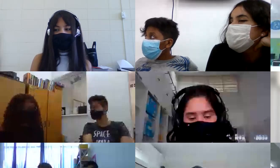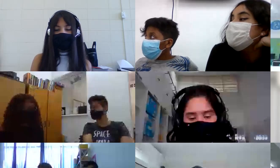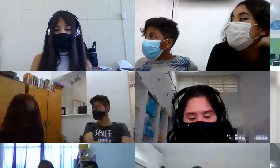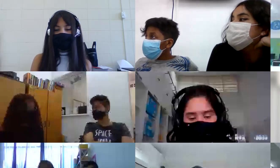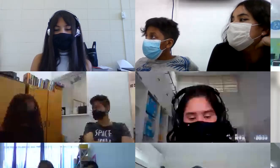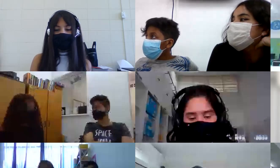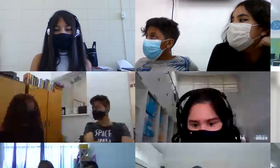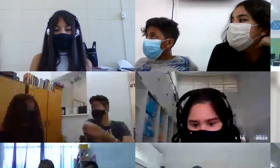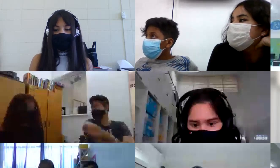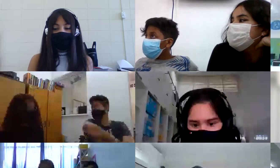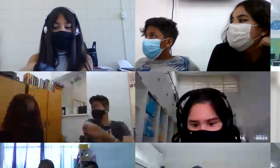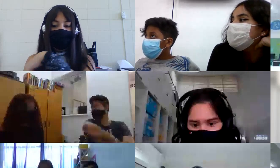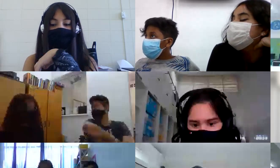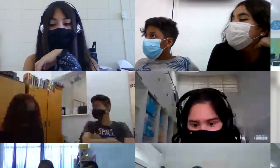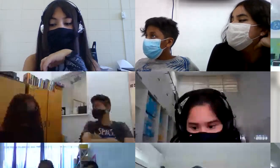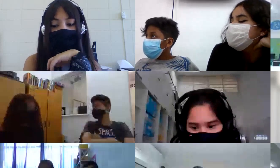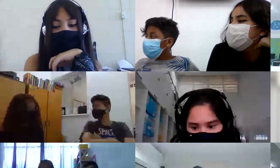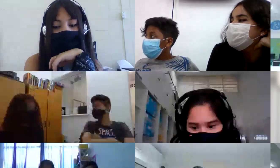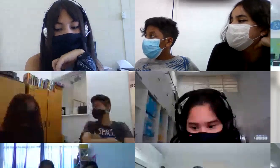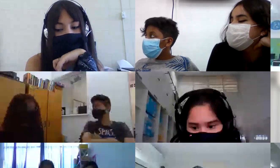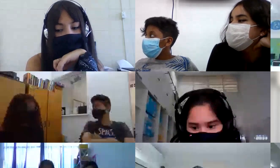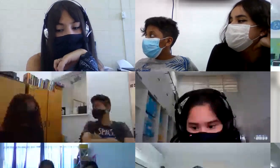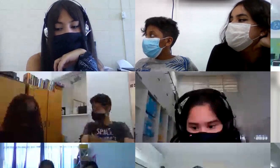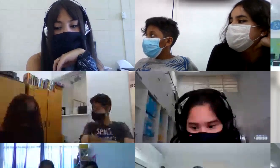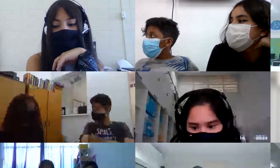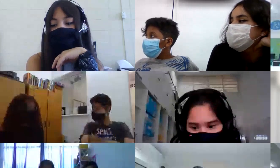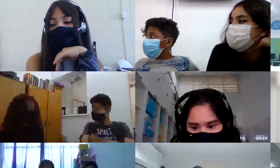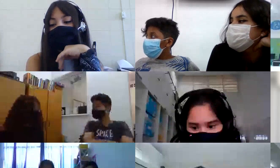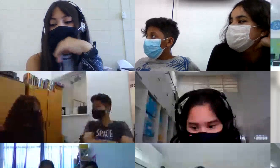comigo, falam bastante sobre isso.